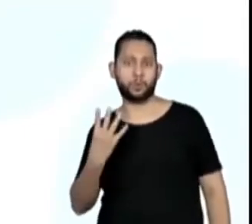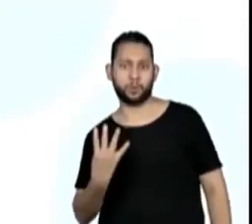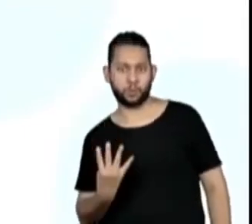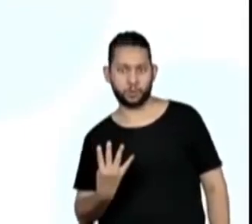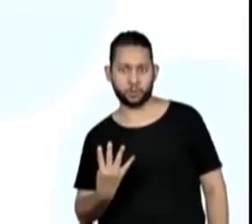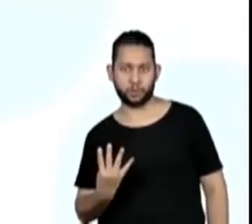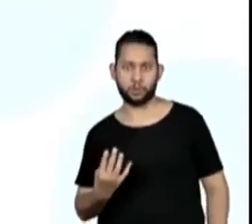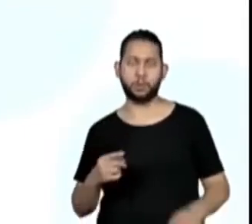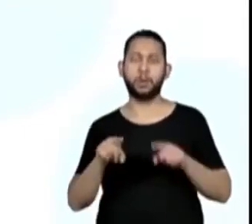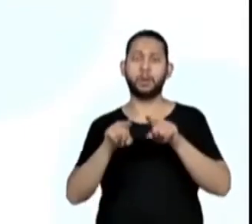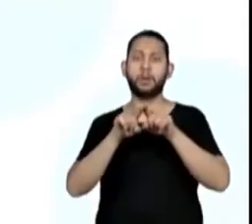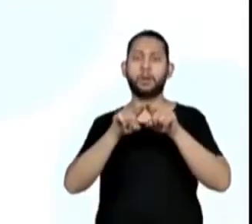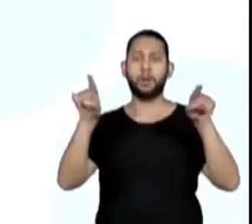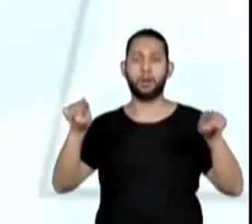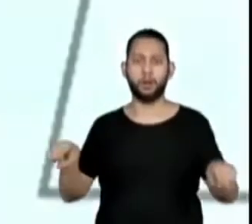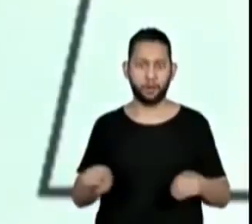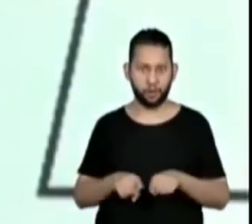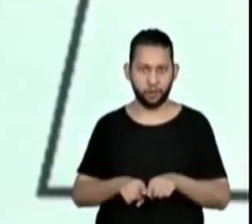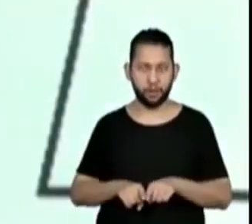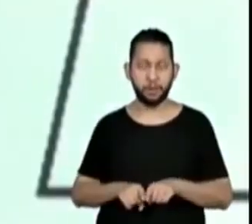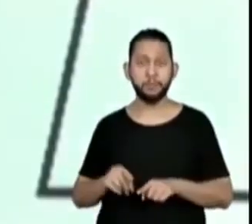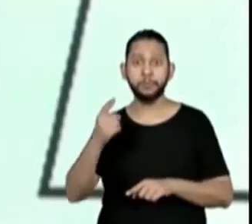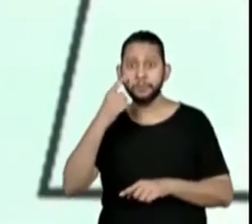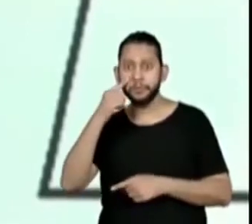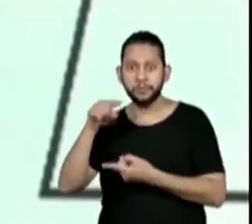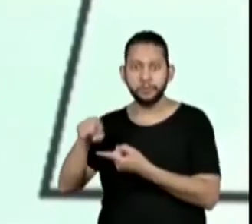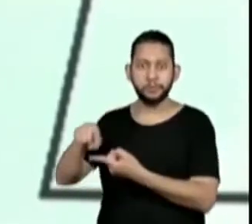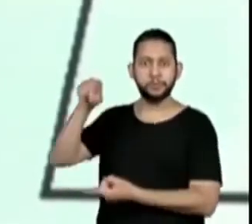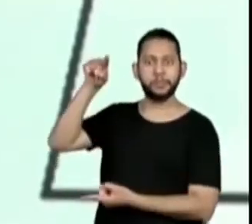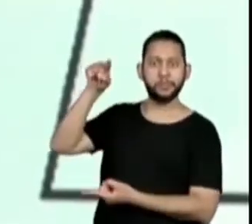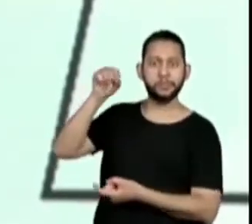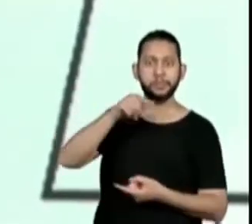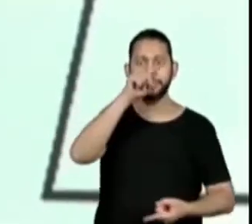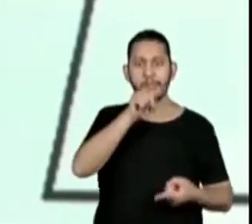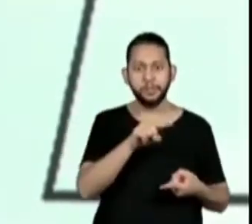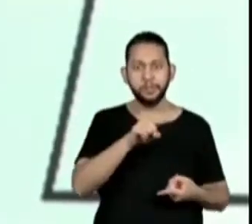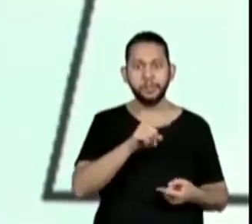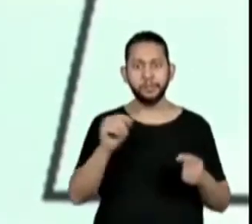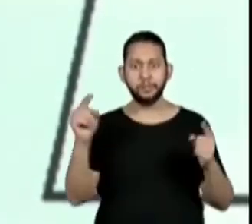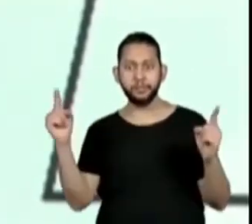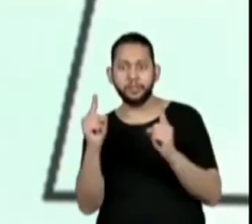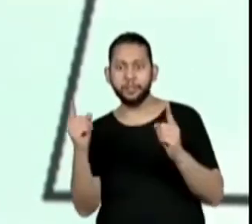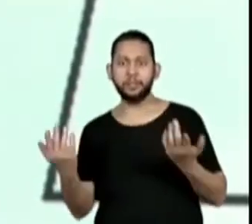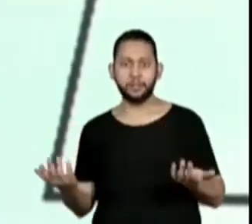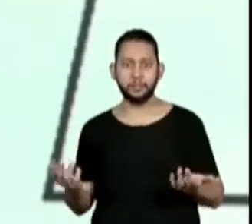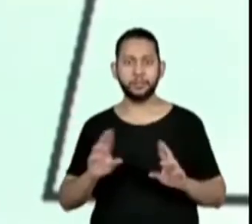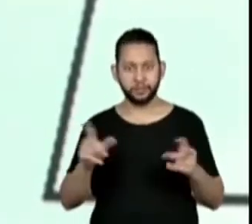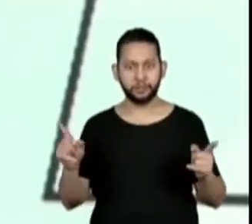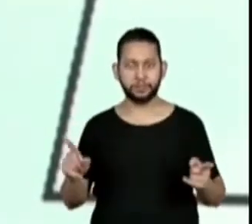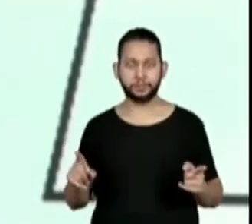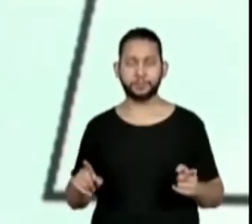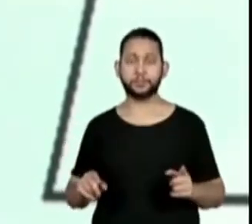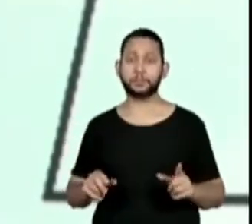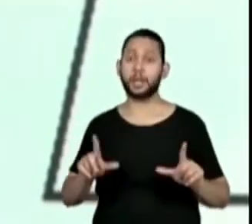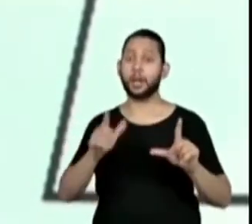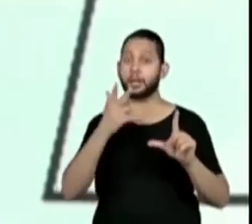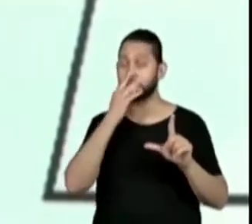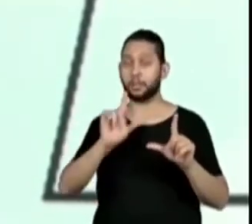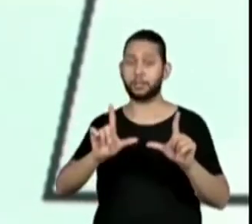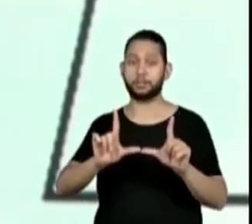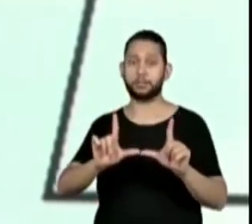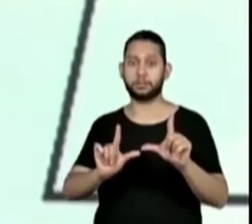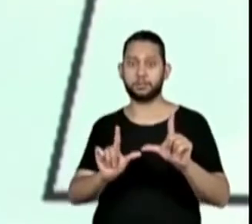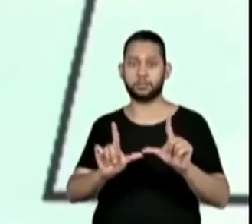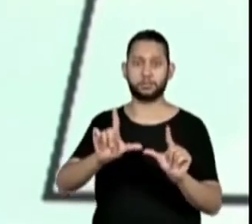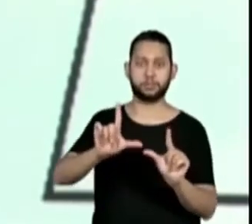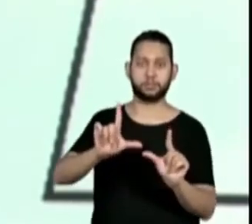1, 2, 3, 4. Turma, é um quadrilátero também. Irregular, tá vendo o formato dele? Ele é um trapézio, se eu não me engano. Eu posso estar enganado, tá? Se eu estiver